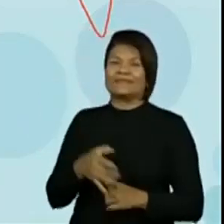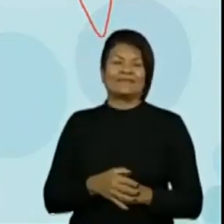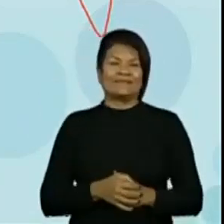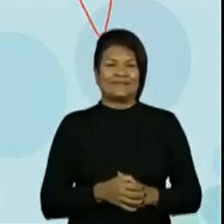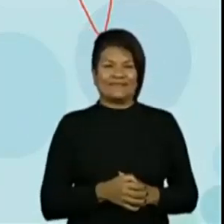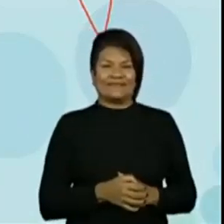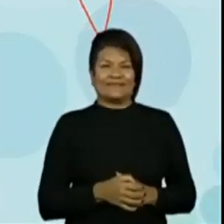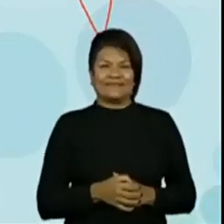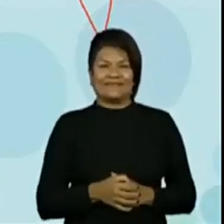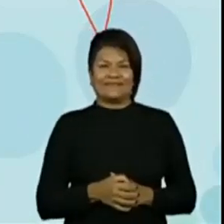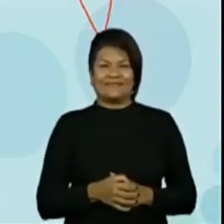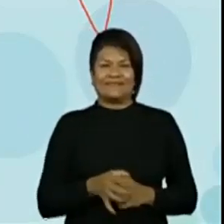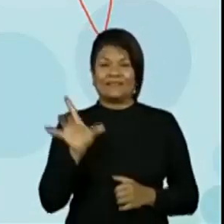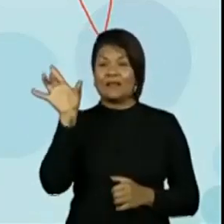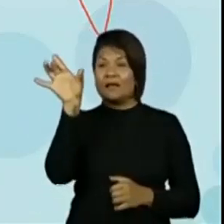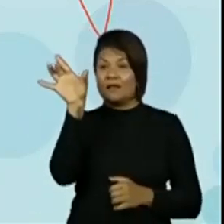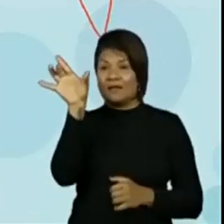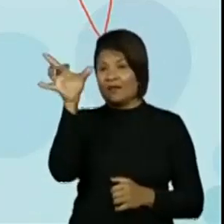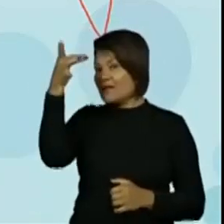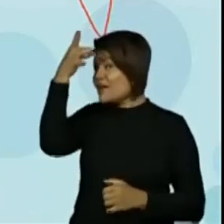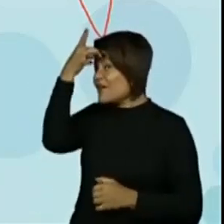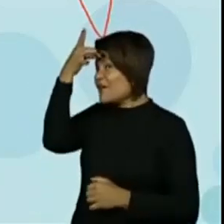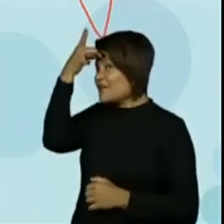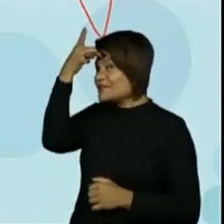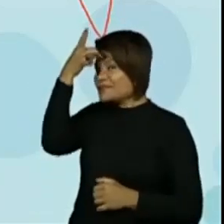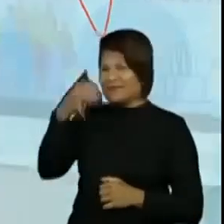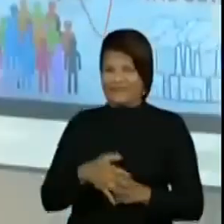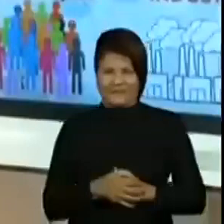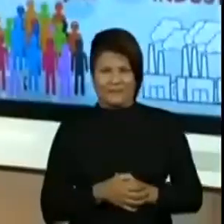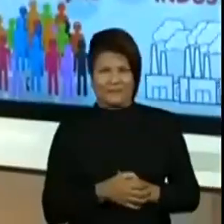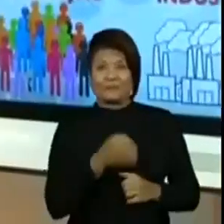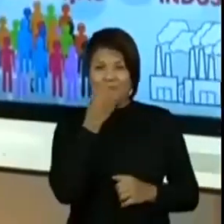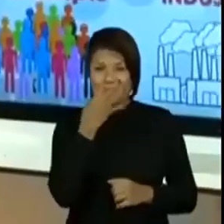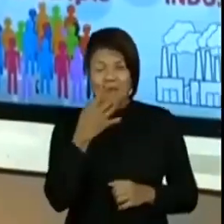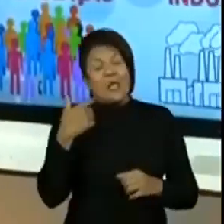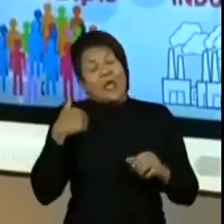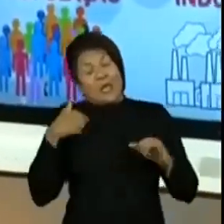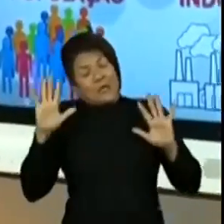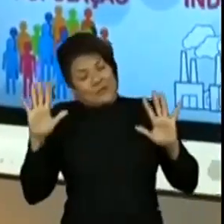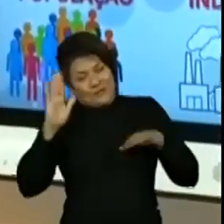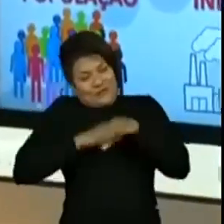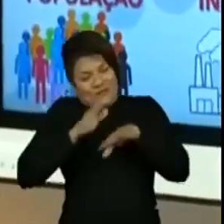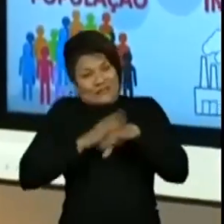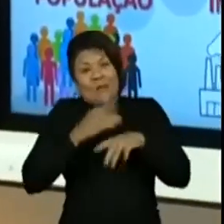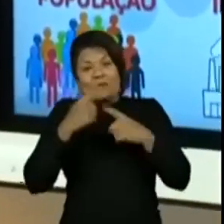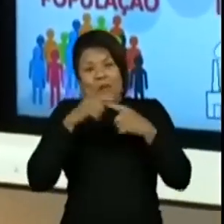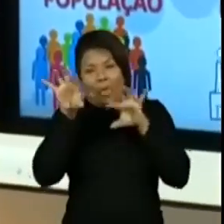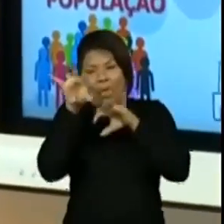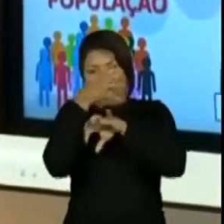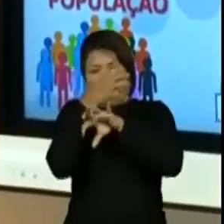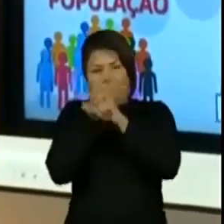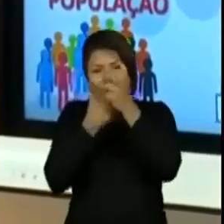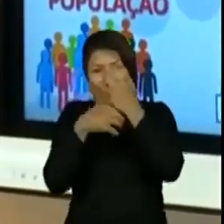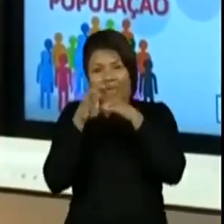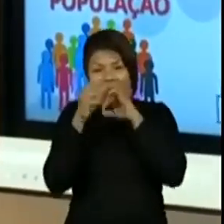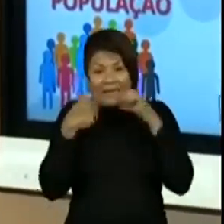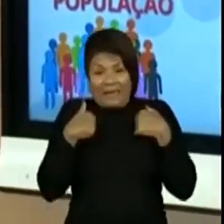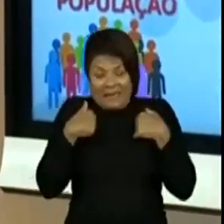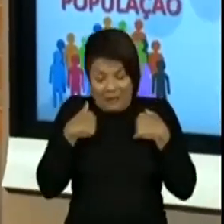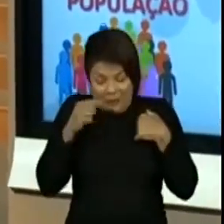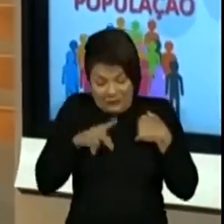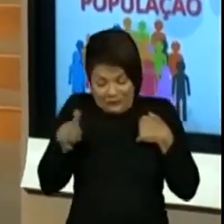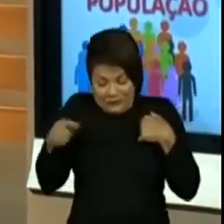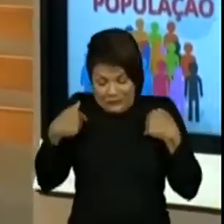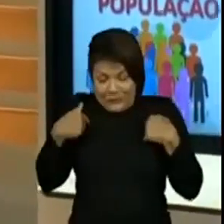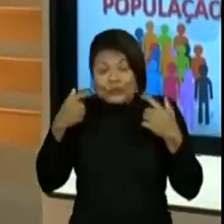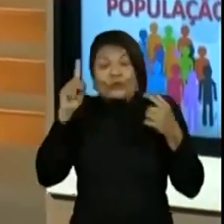Olha só, consciência. Muito bem. Gente, eu não vou me atrever em realizar, porque o professor... Eu estou aprendendo